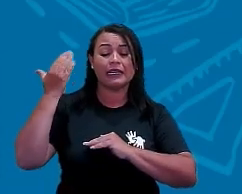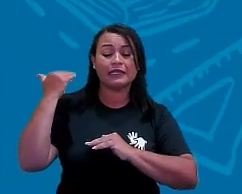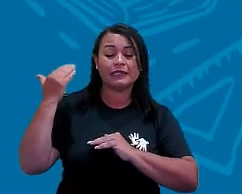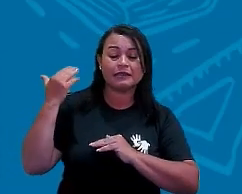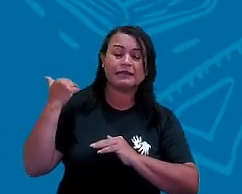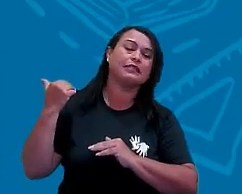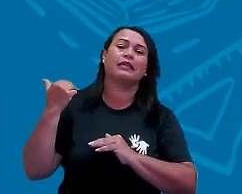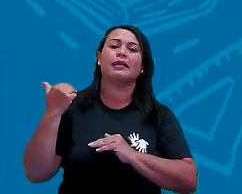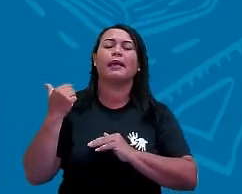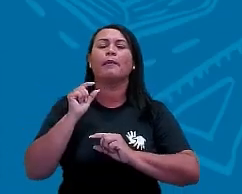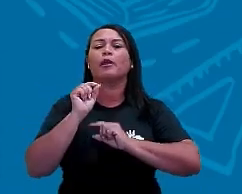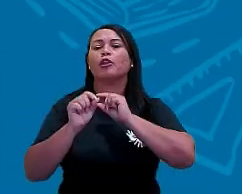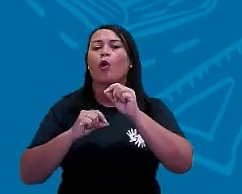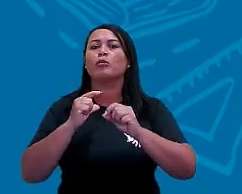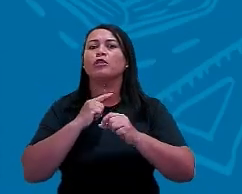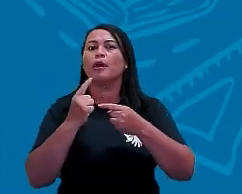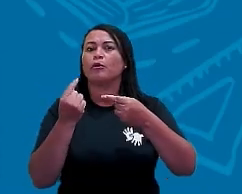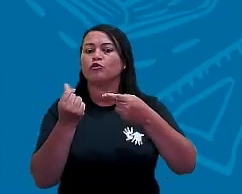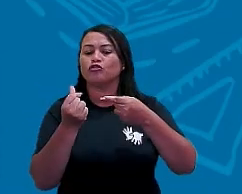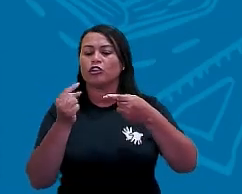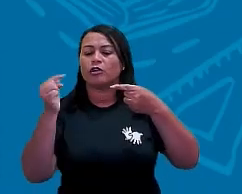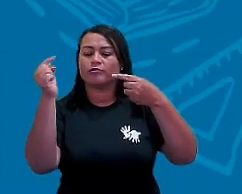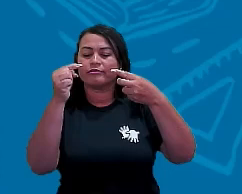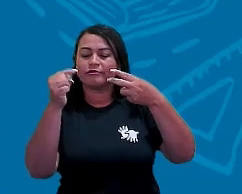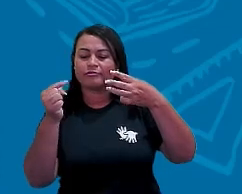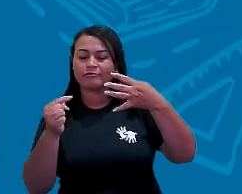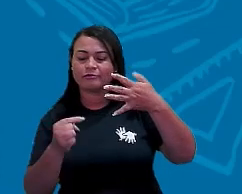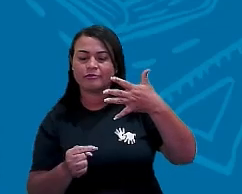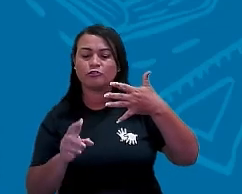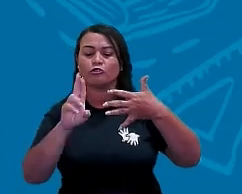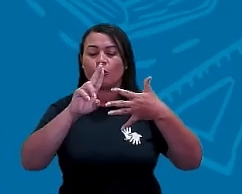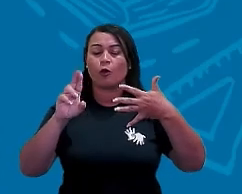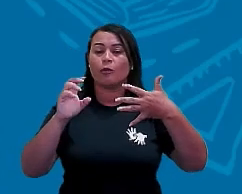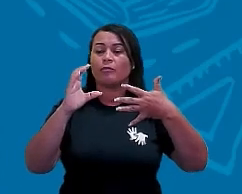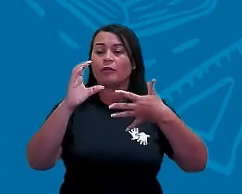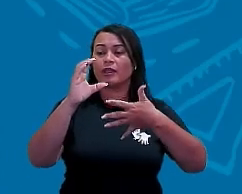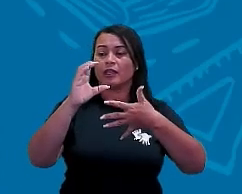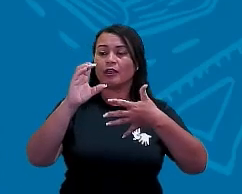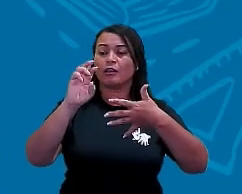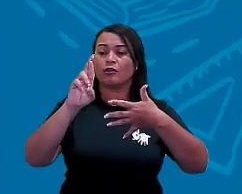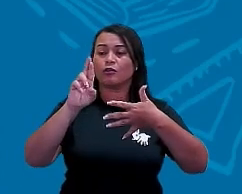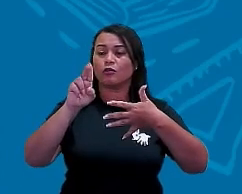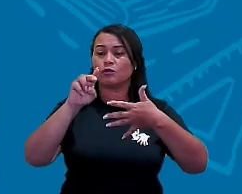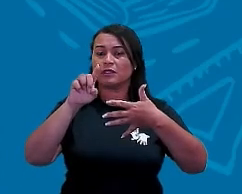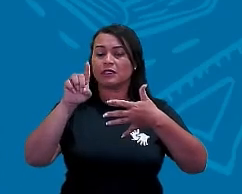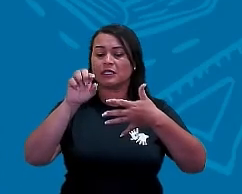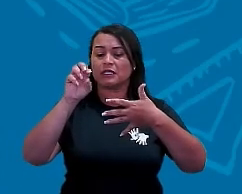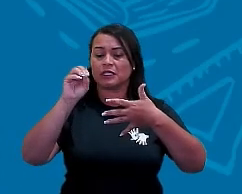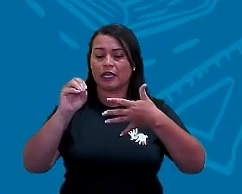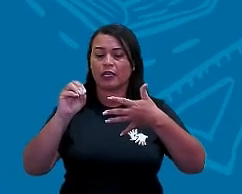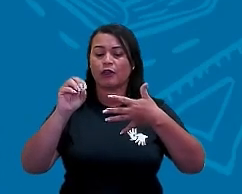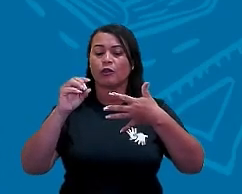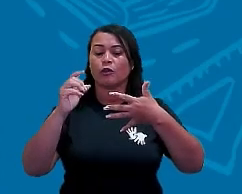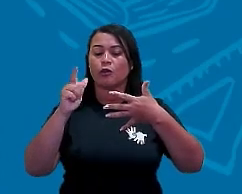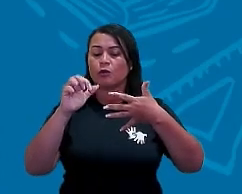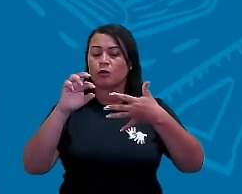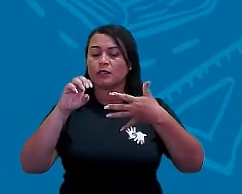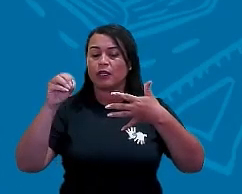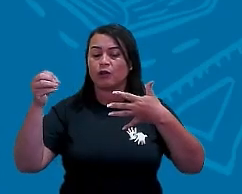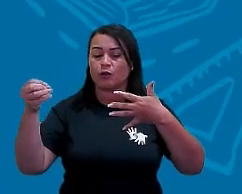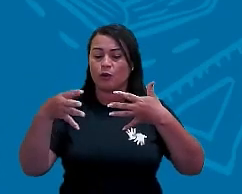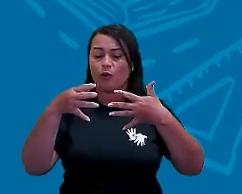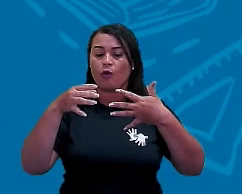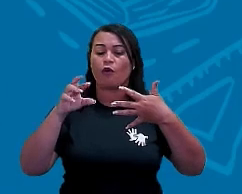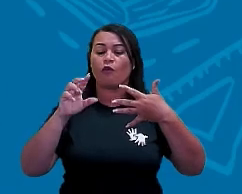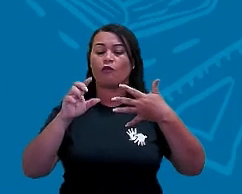Antigamente, tá? Nós tínhamos o dinheiro chamado cruzeiro, aí depois passou para cruzeiro novo,